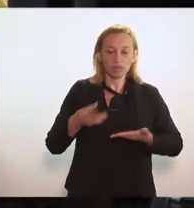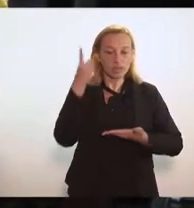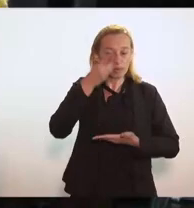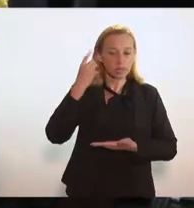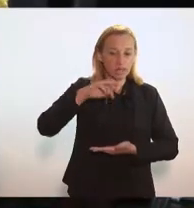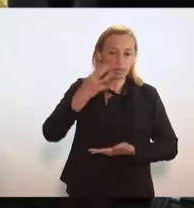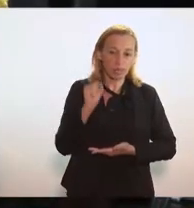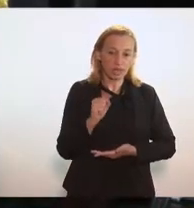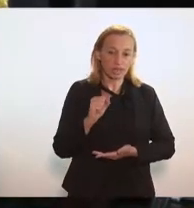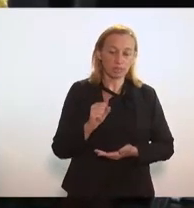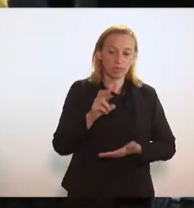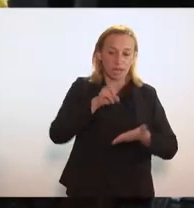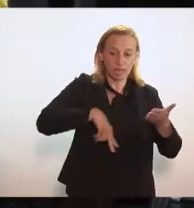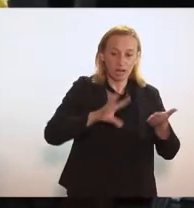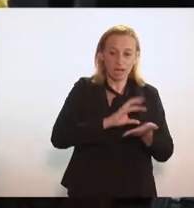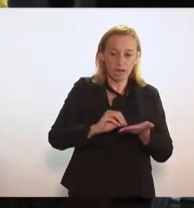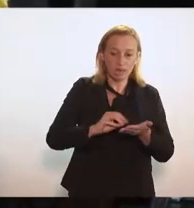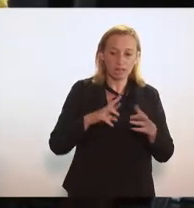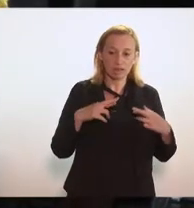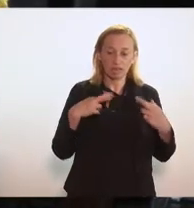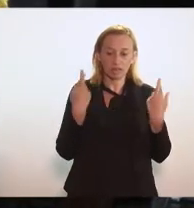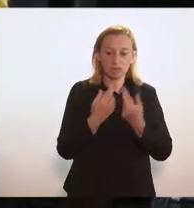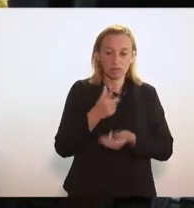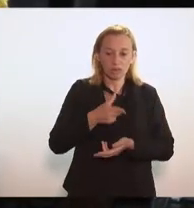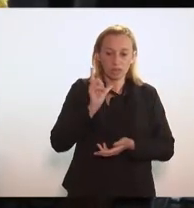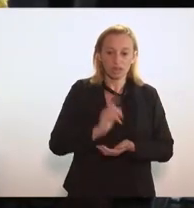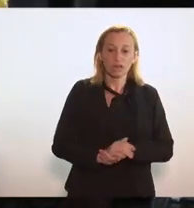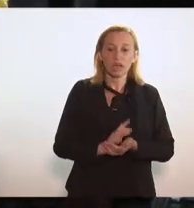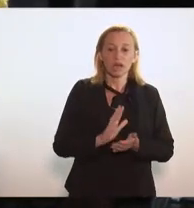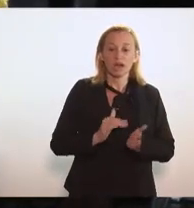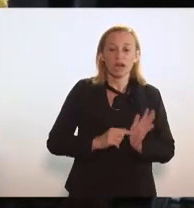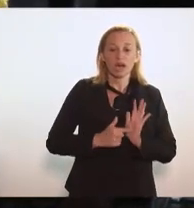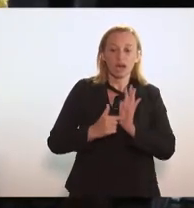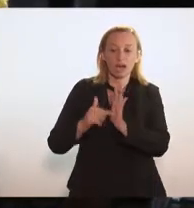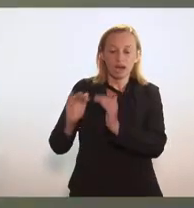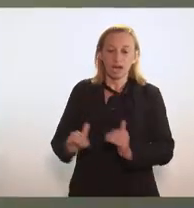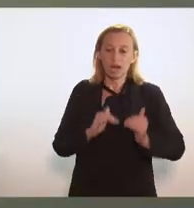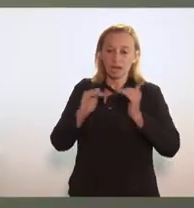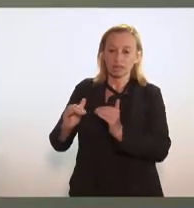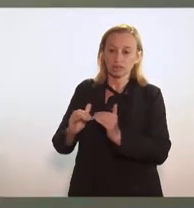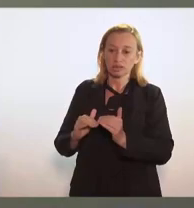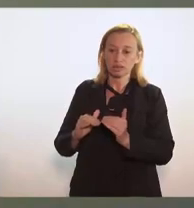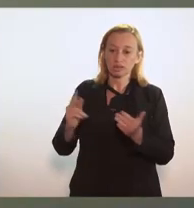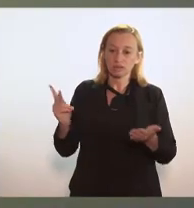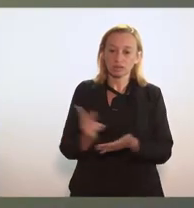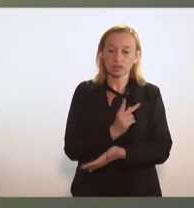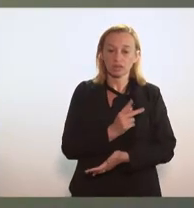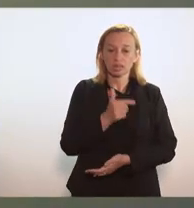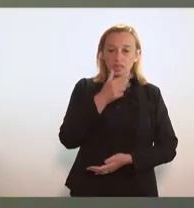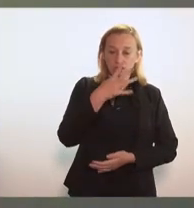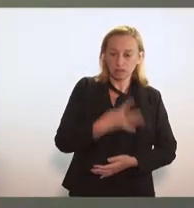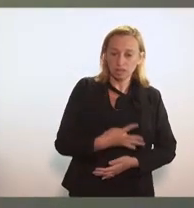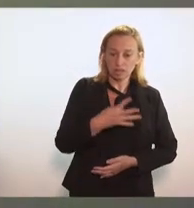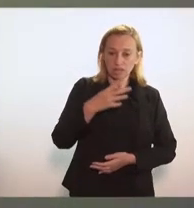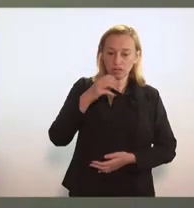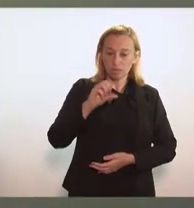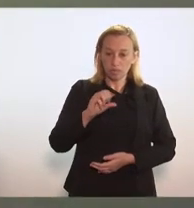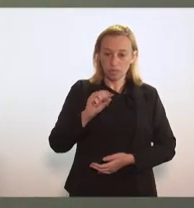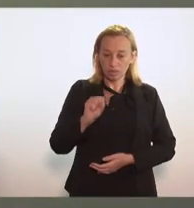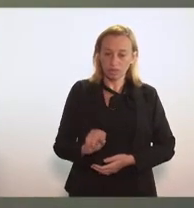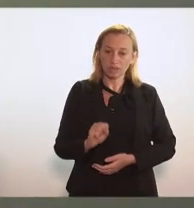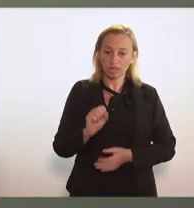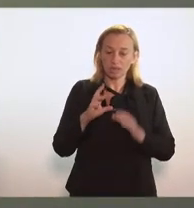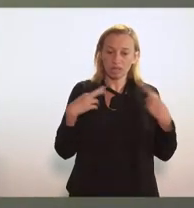Marta Rocha a fazer a leitura da ata da sessão anterior. A ata reflete com exatidão o ocorrido na 48ª